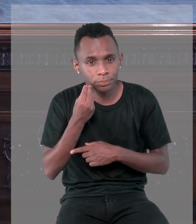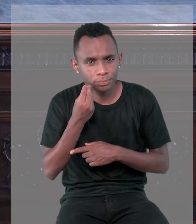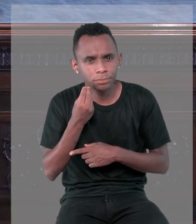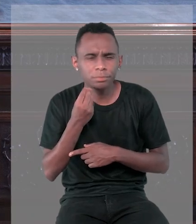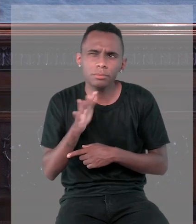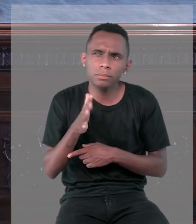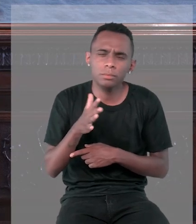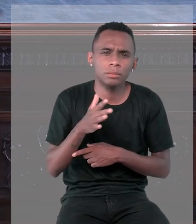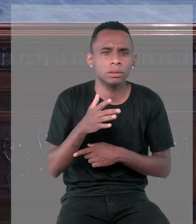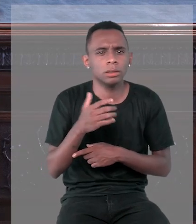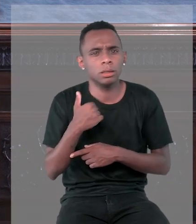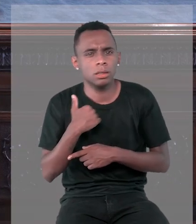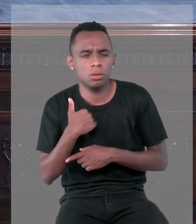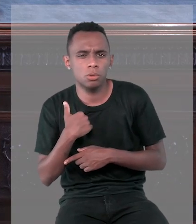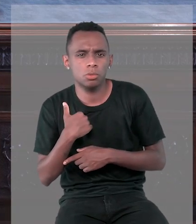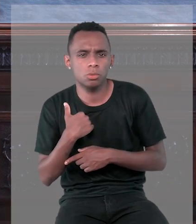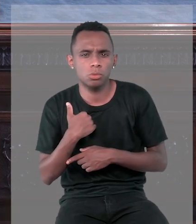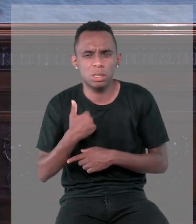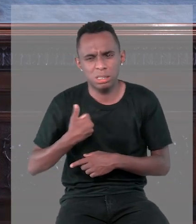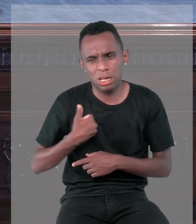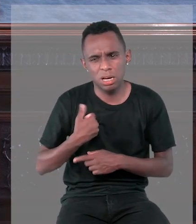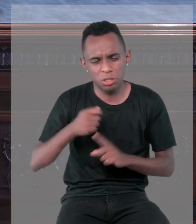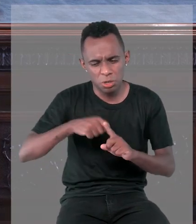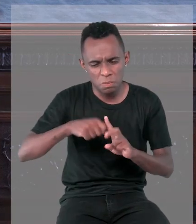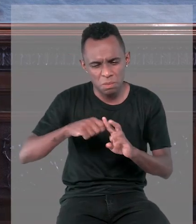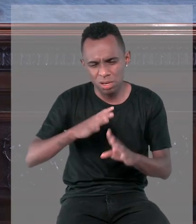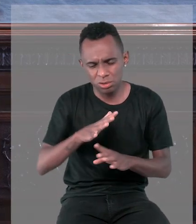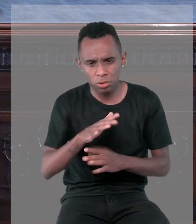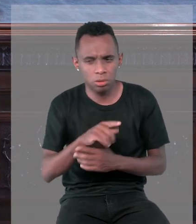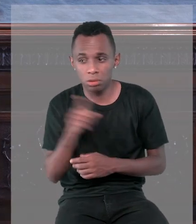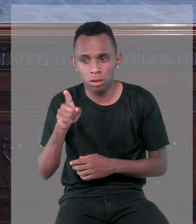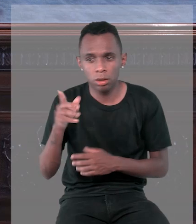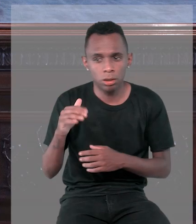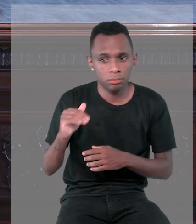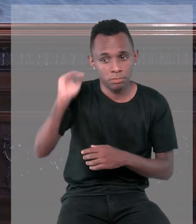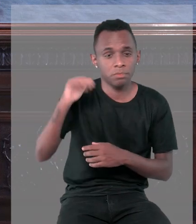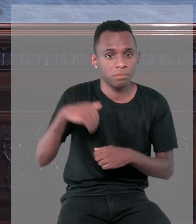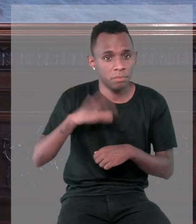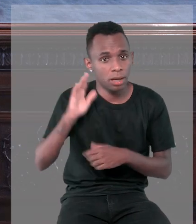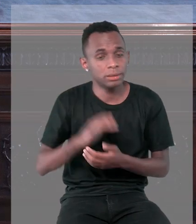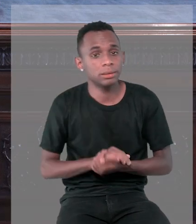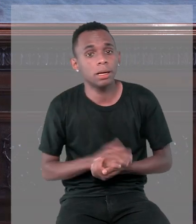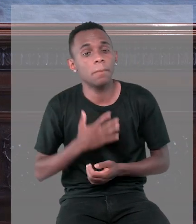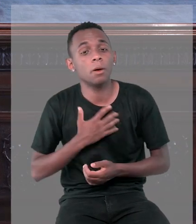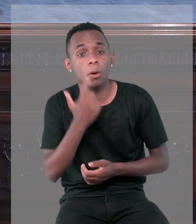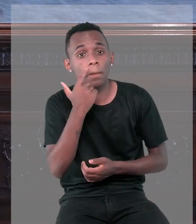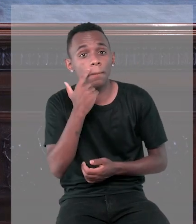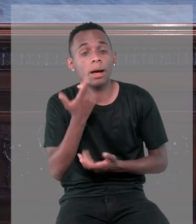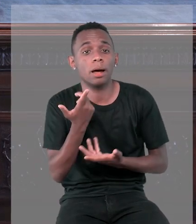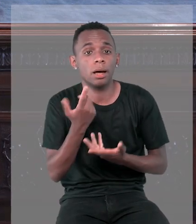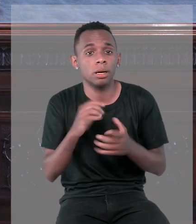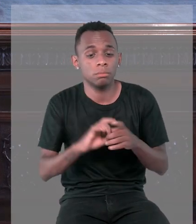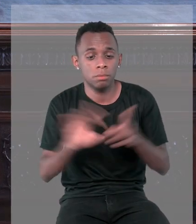Eu devia ter meses ainda de idade, o Gifone devia ter um pouquinho mais velho que eu. Quando meu pai